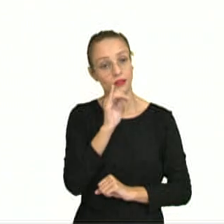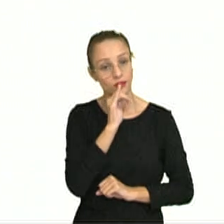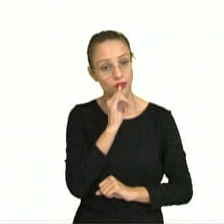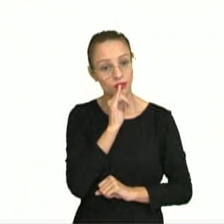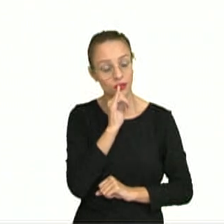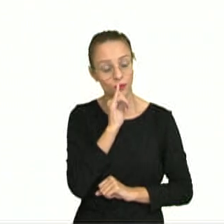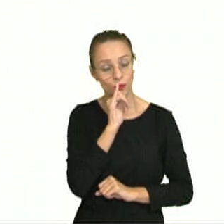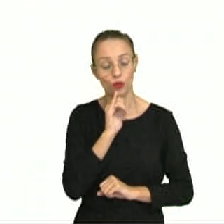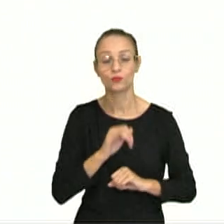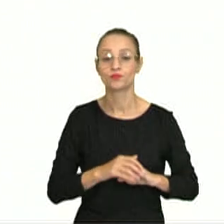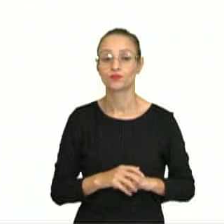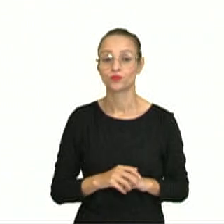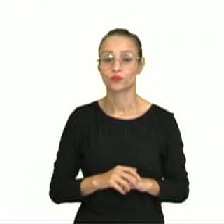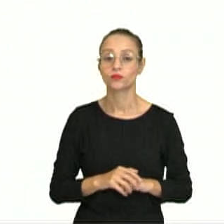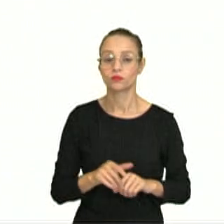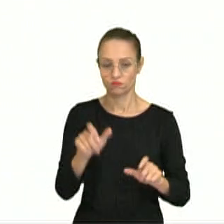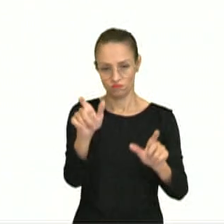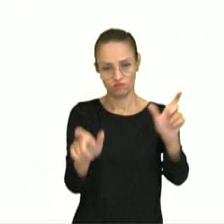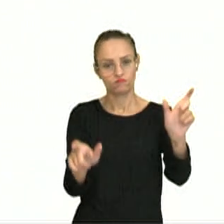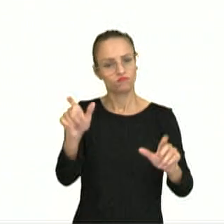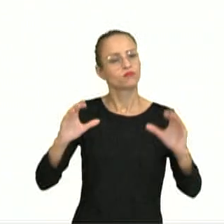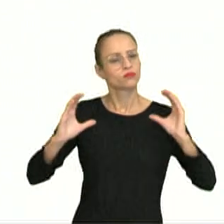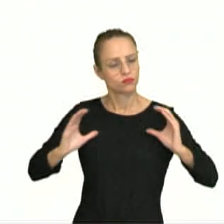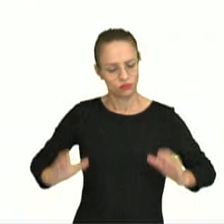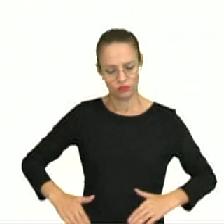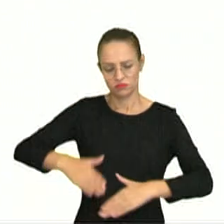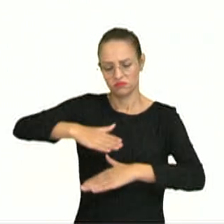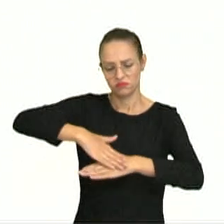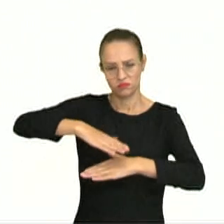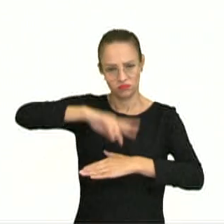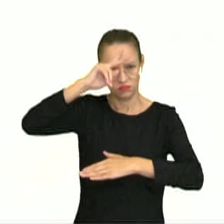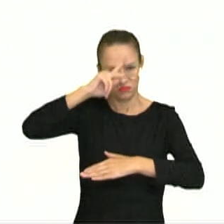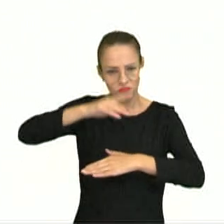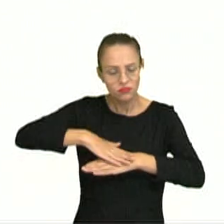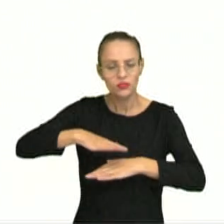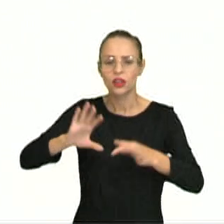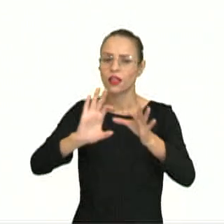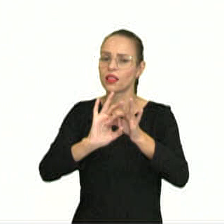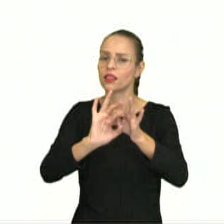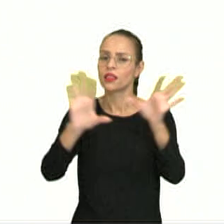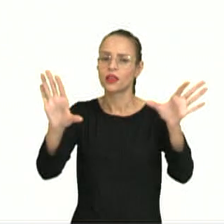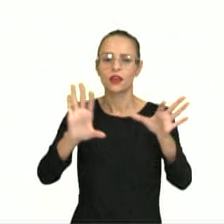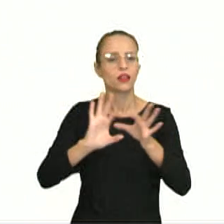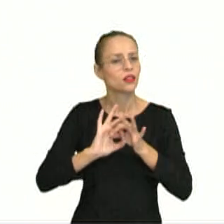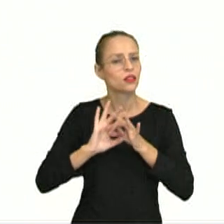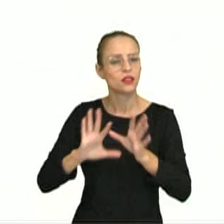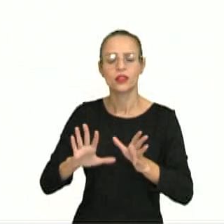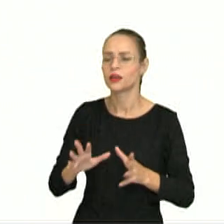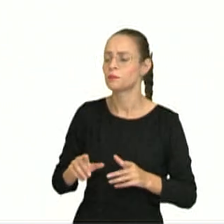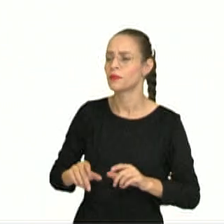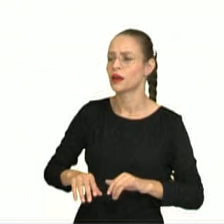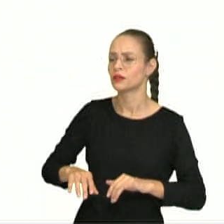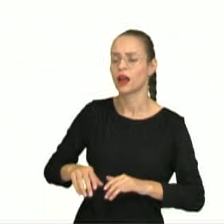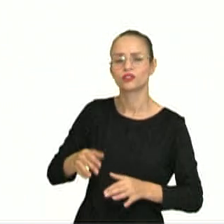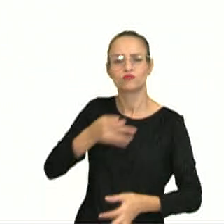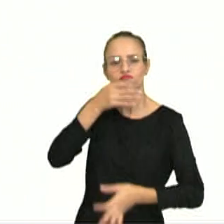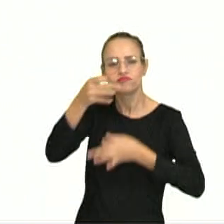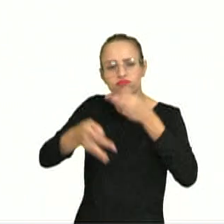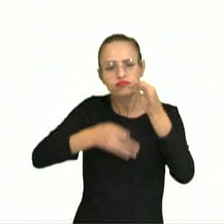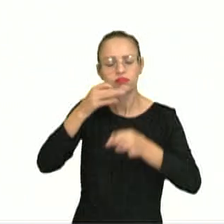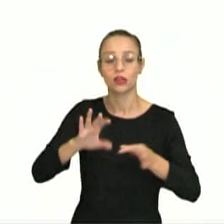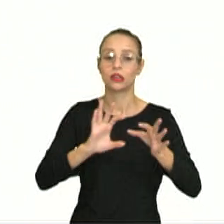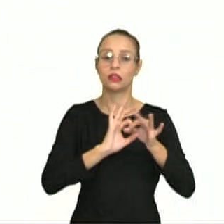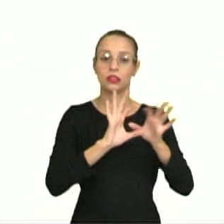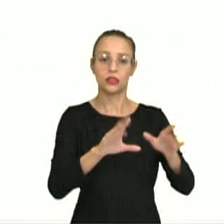que o cidadão ele seria autônomo, o cidadão seria livre, havia liberdade de imprensa, havia liberdade desse